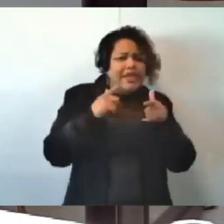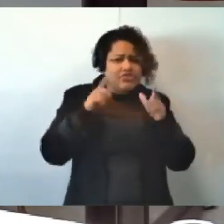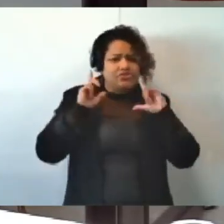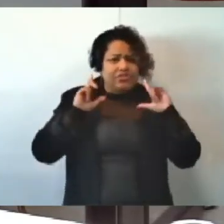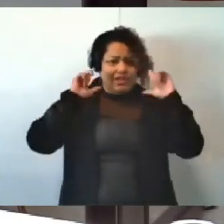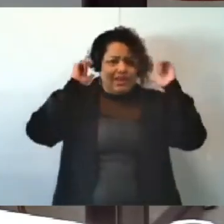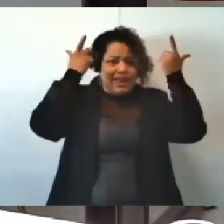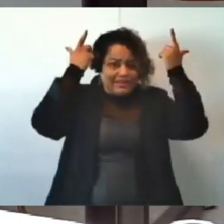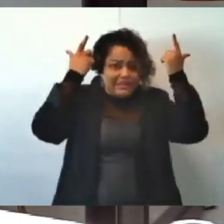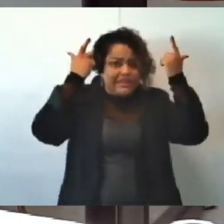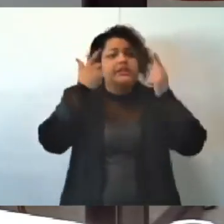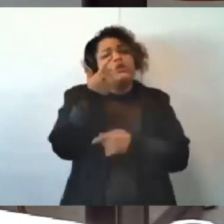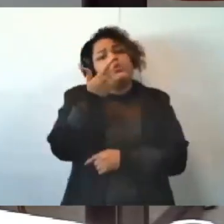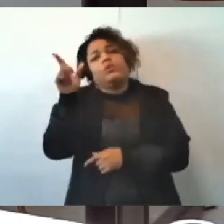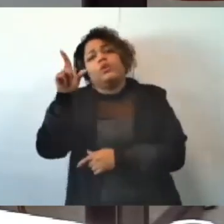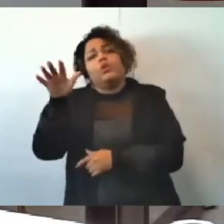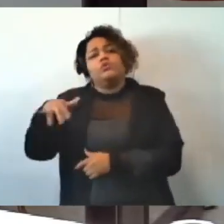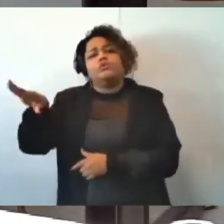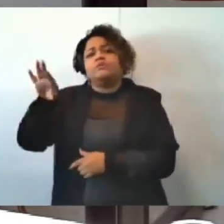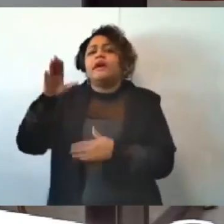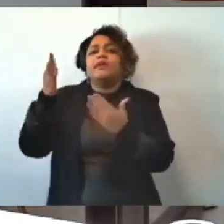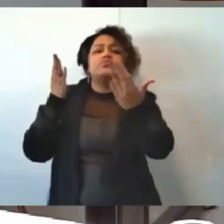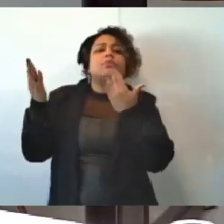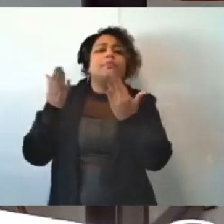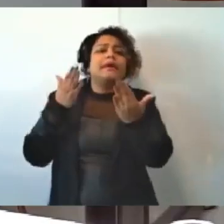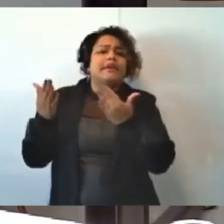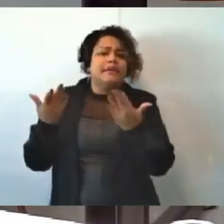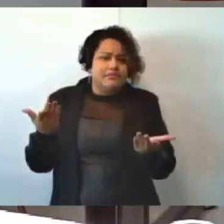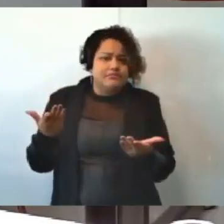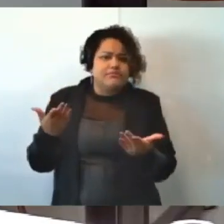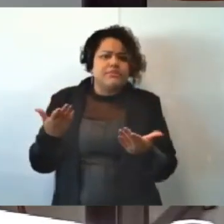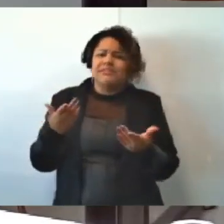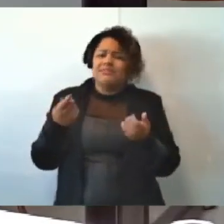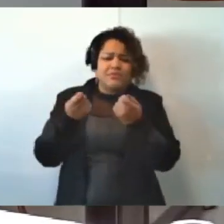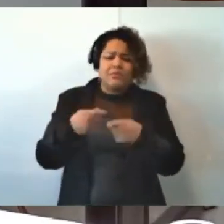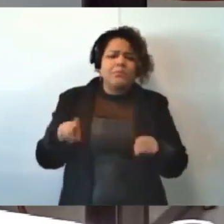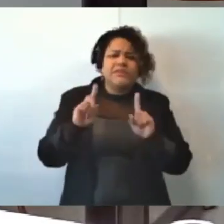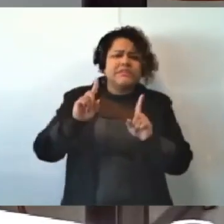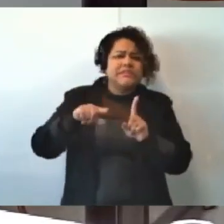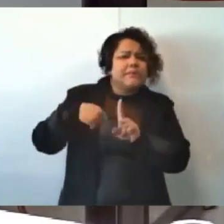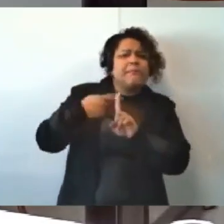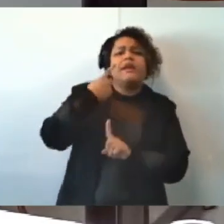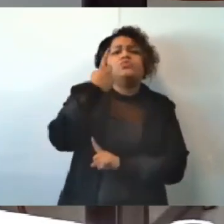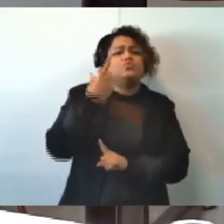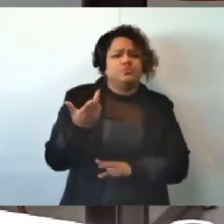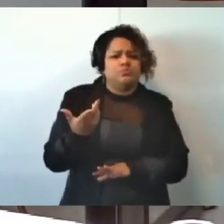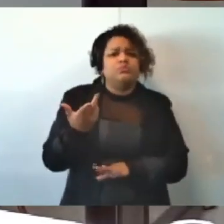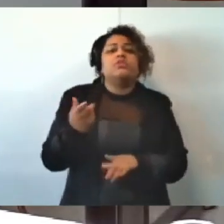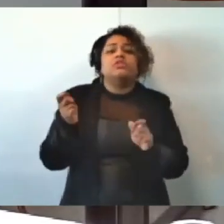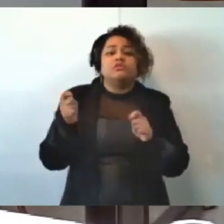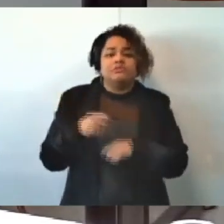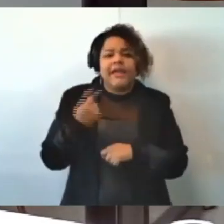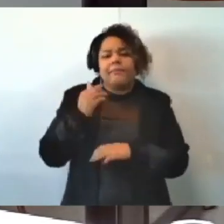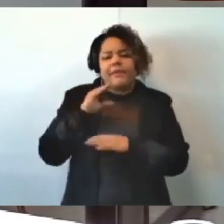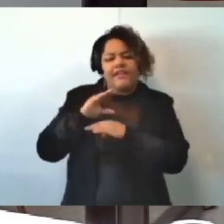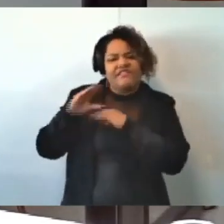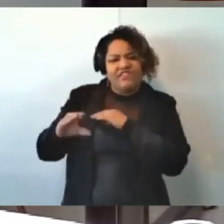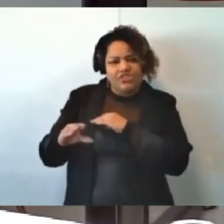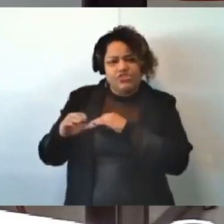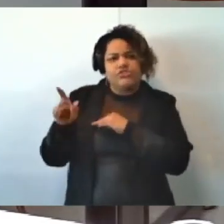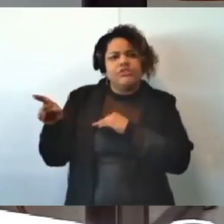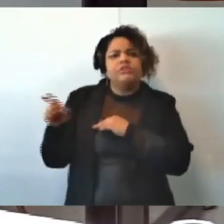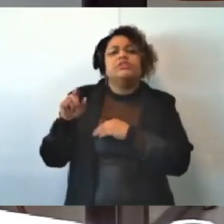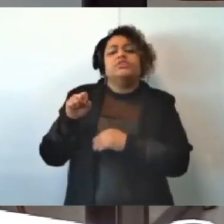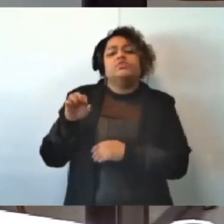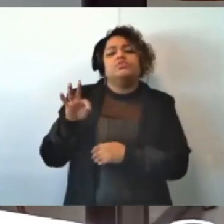de lazer, que esse dinheiro pode ser investido, por exemplo, no viaduto de Santa Teresa, que é o cartão postal, em prédios,